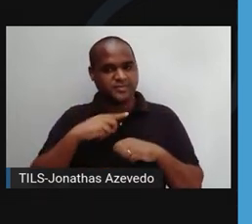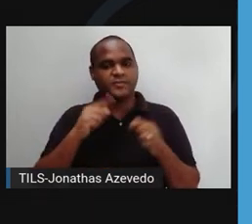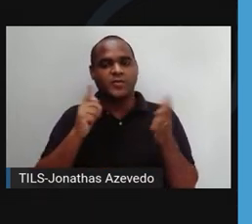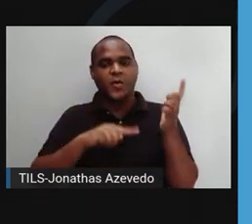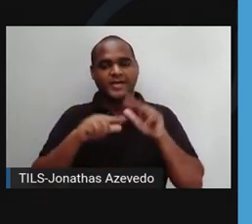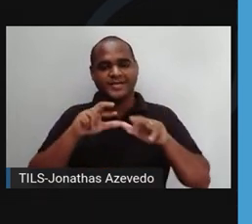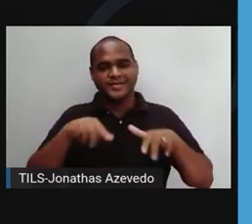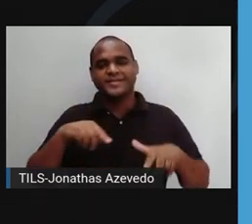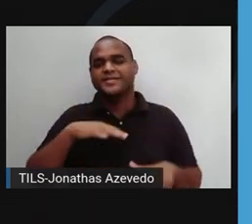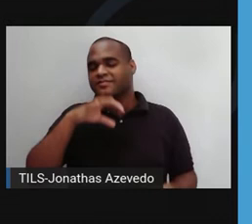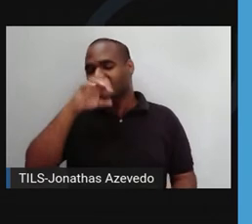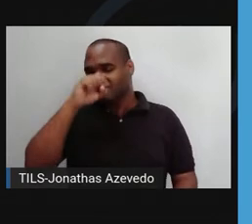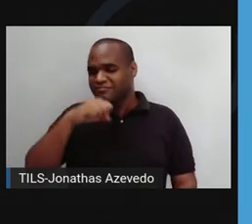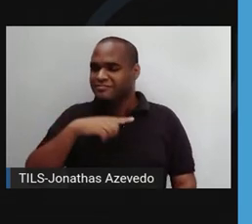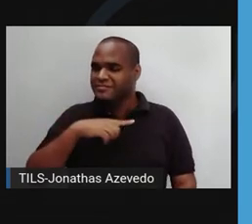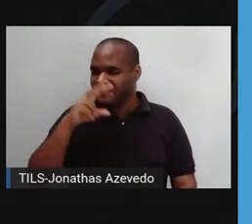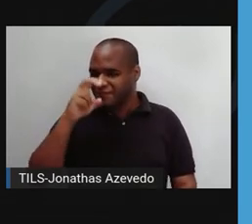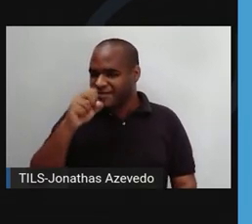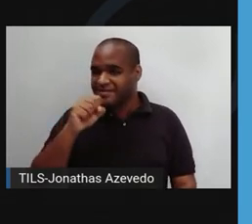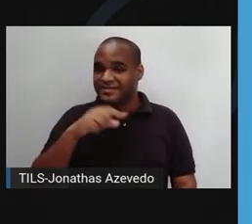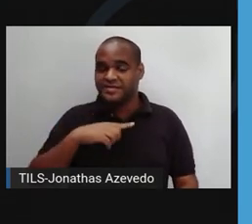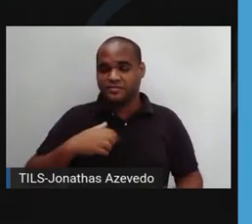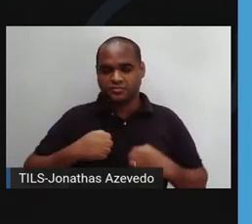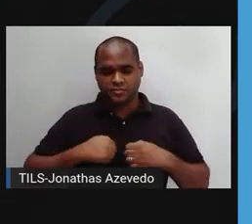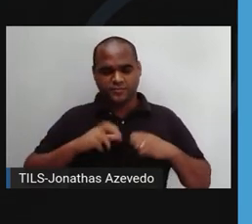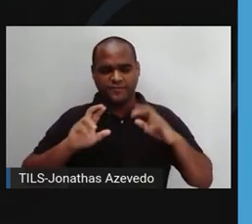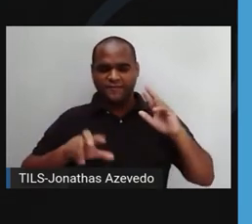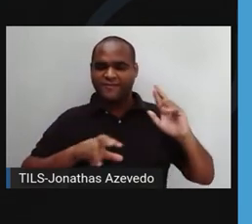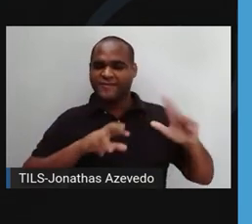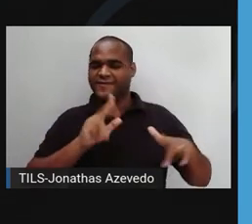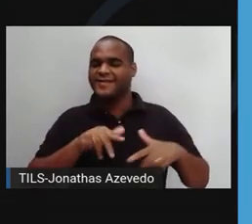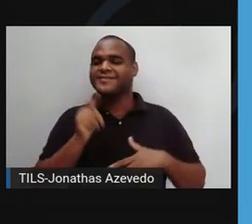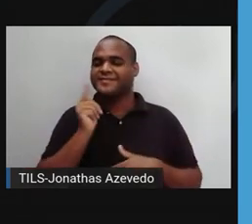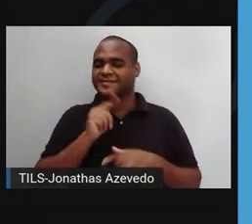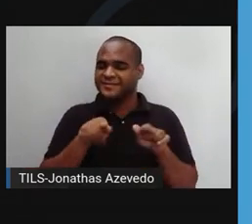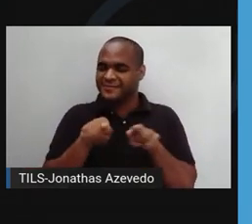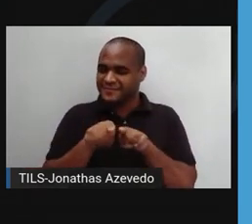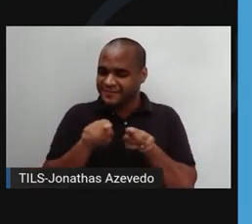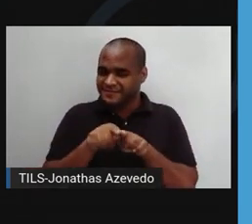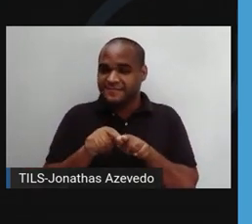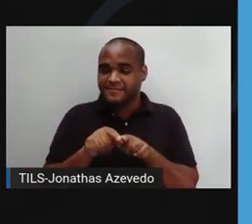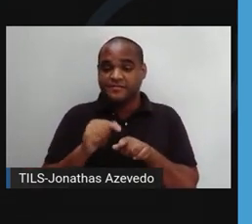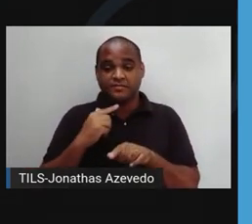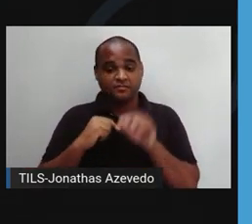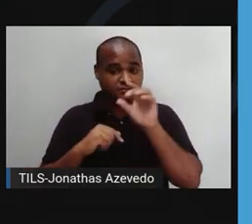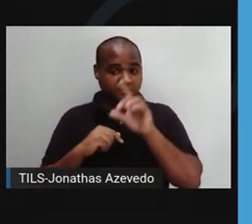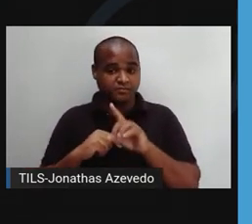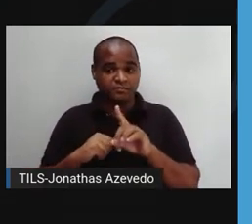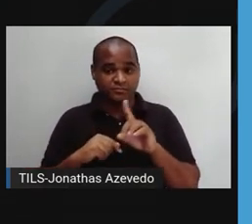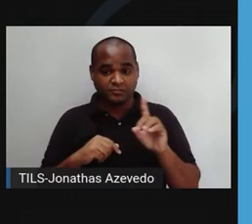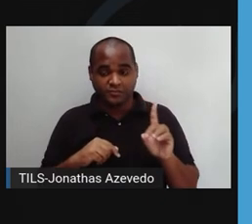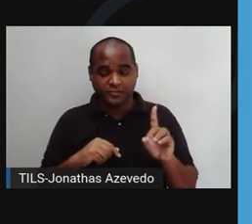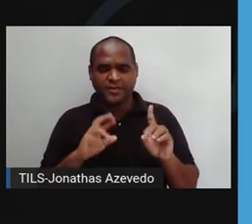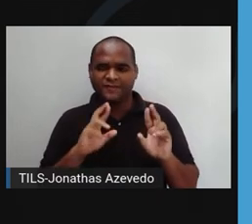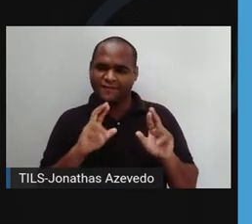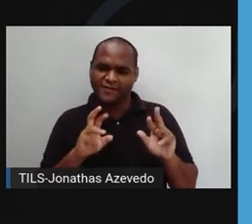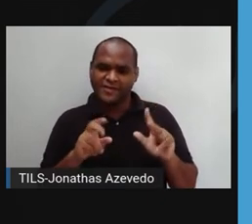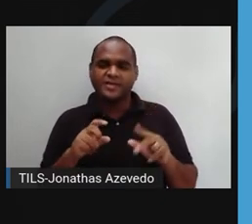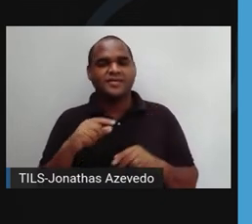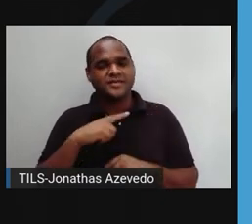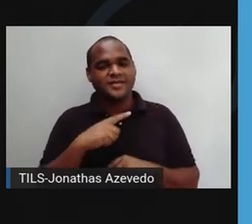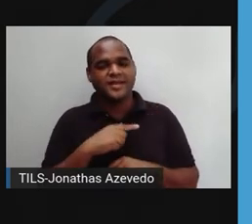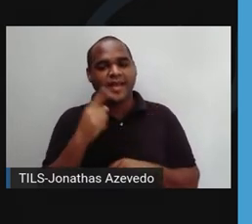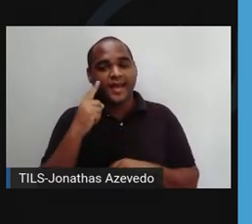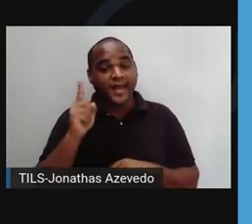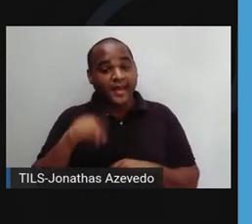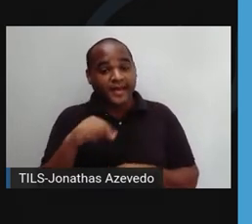que você respira. Os pulmões têm tamanhos e formatos diferentes também. O da direita é menor pois precisa abrir espaço para o